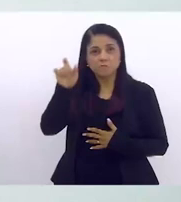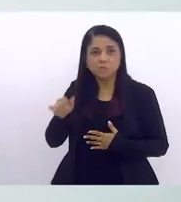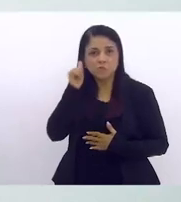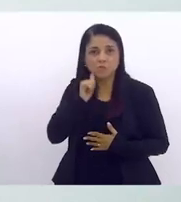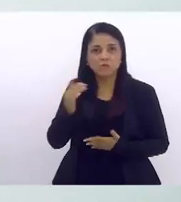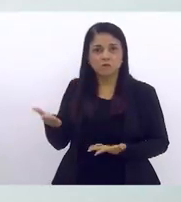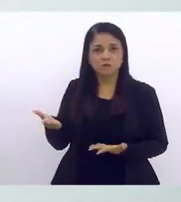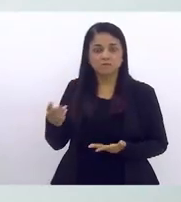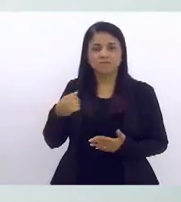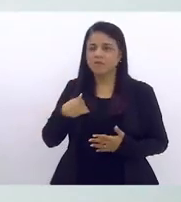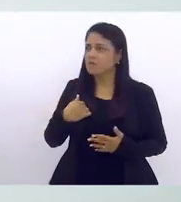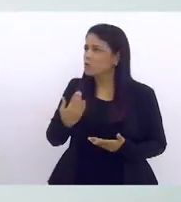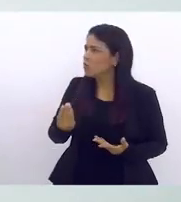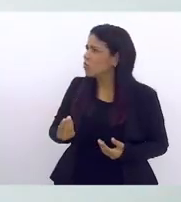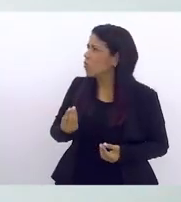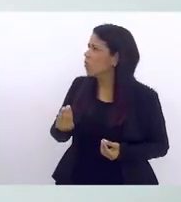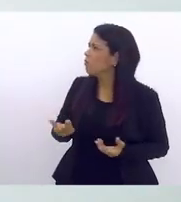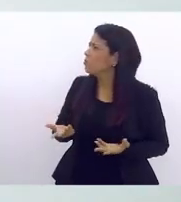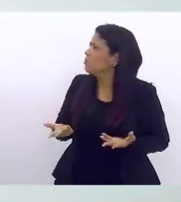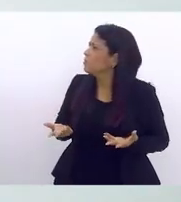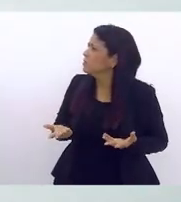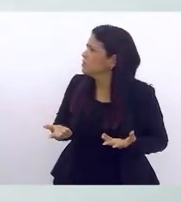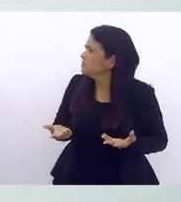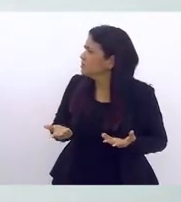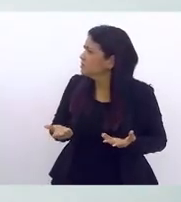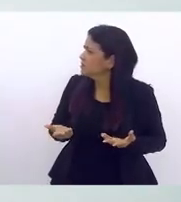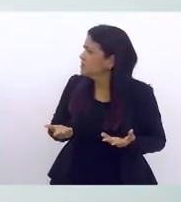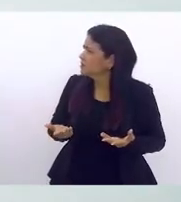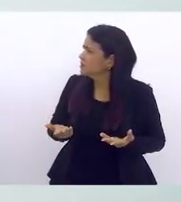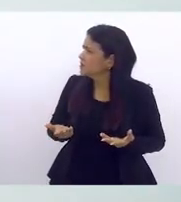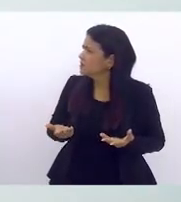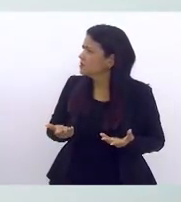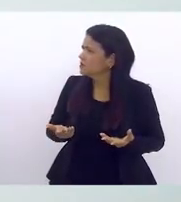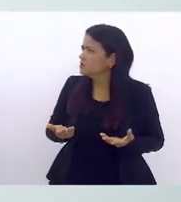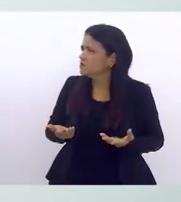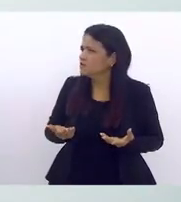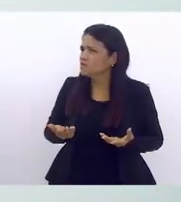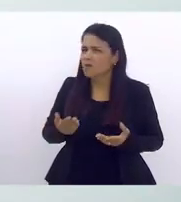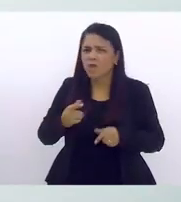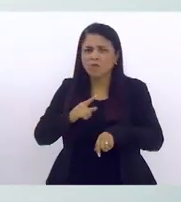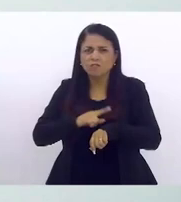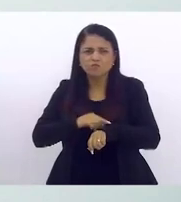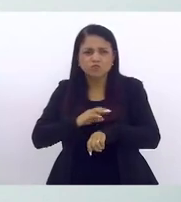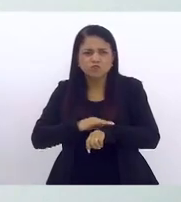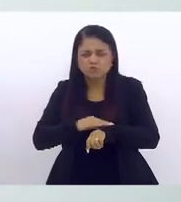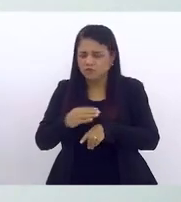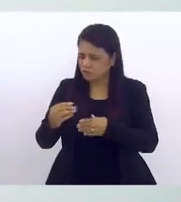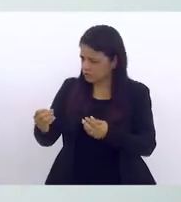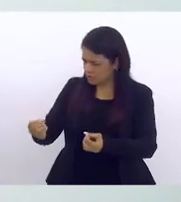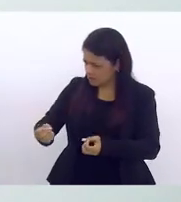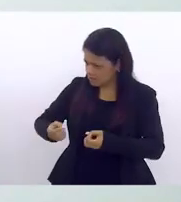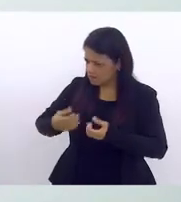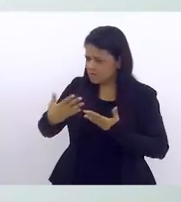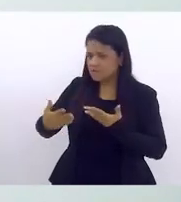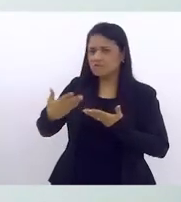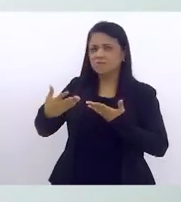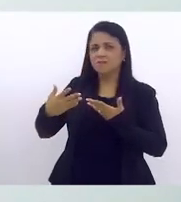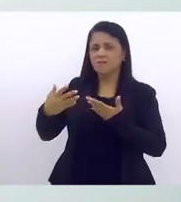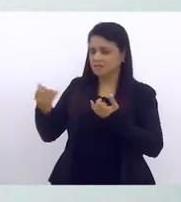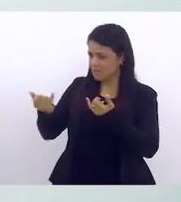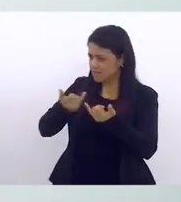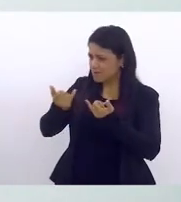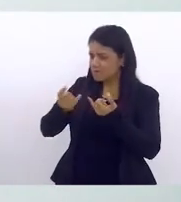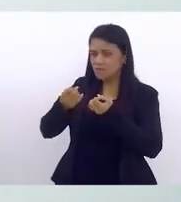eu achava aquilo, falei assim: gente, mas esse é um motivo de receber elogio? E ali eu conheci, naquele